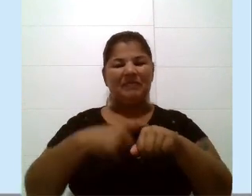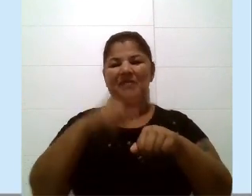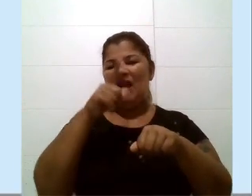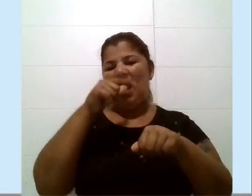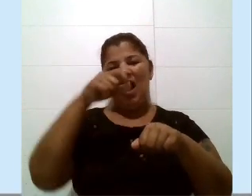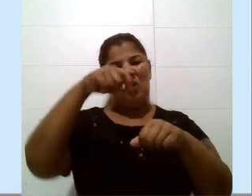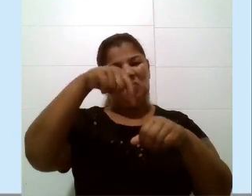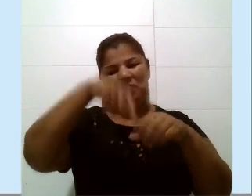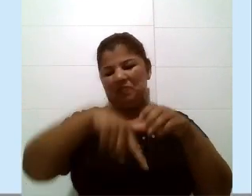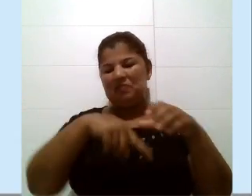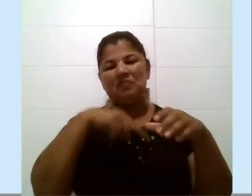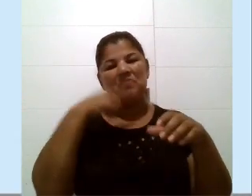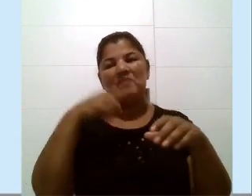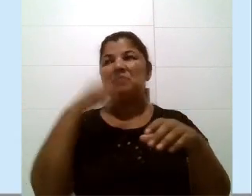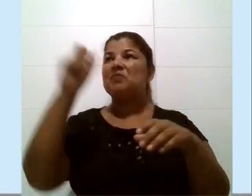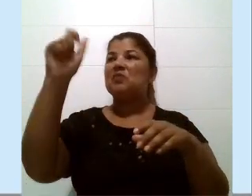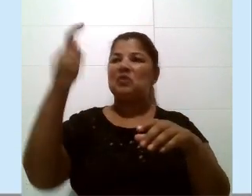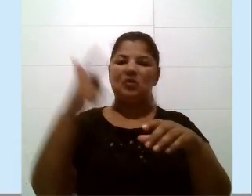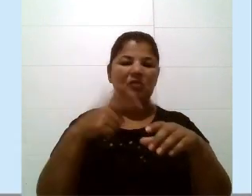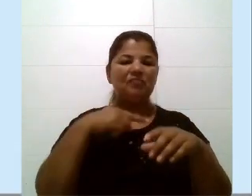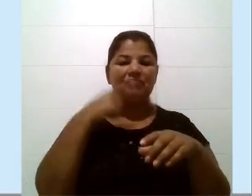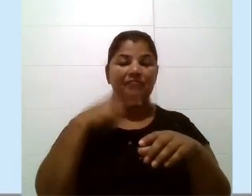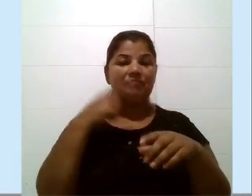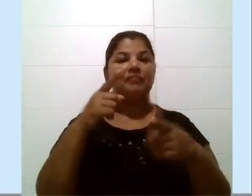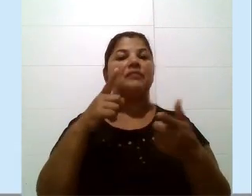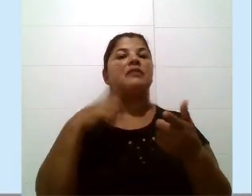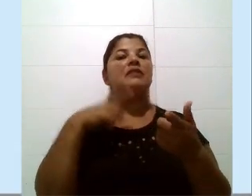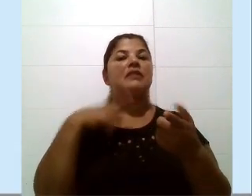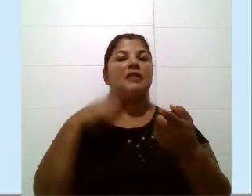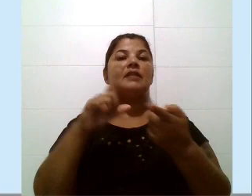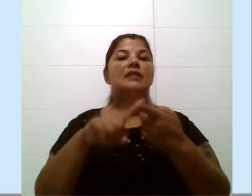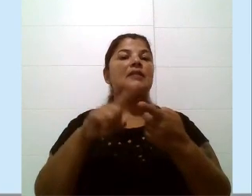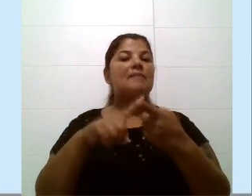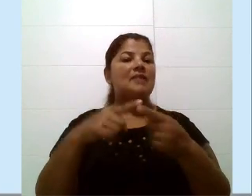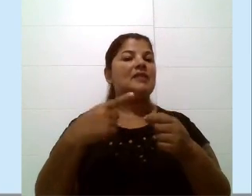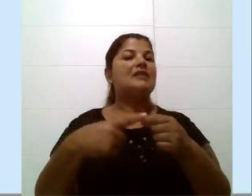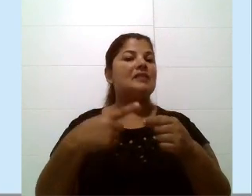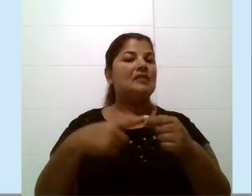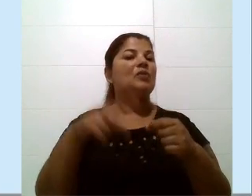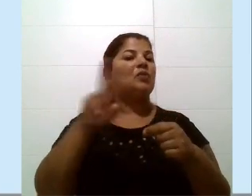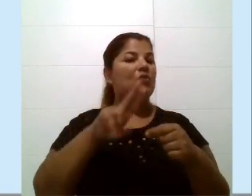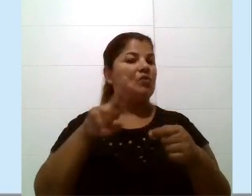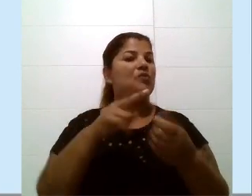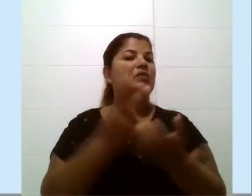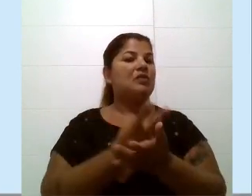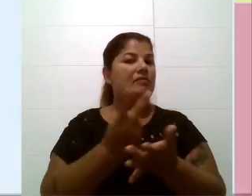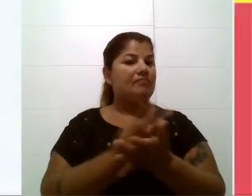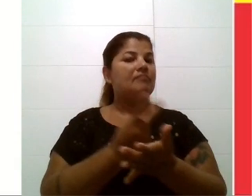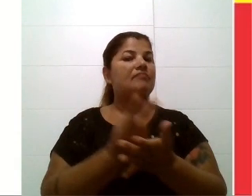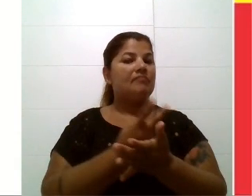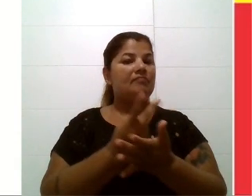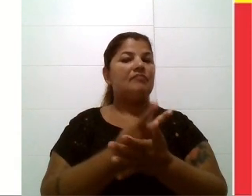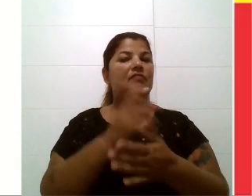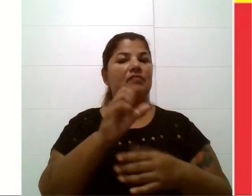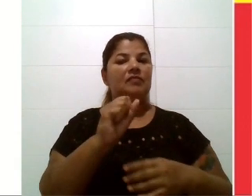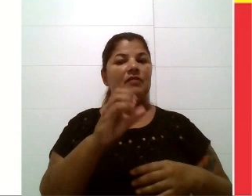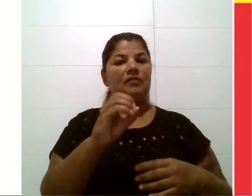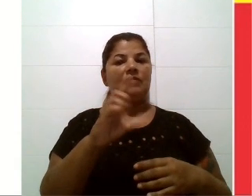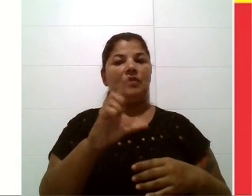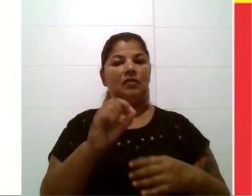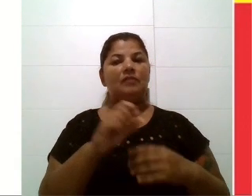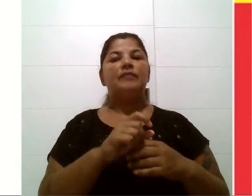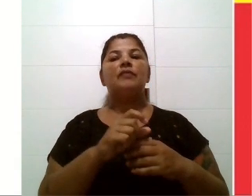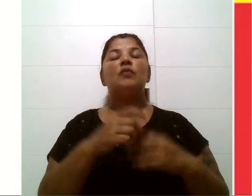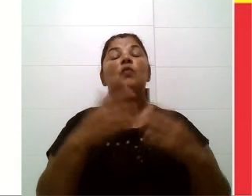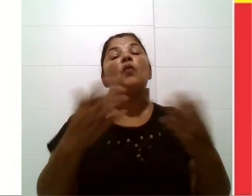luz, no campo também existem alguns maus usos do solo, ok? Olha na tela mais uma vez. Existem alguns problemas, né?